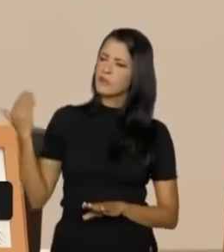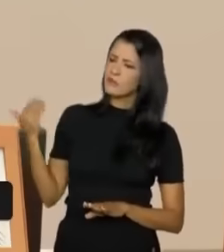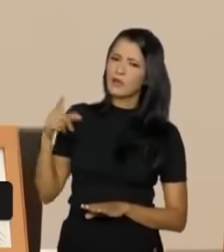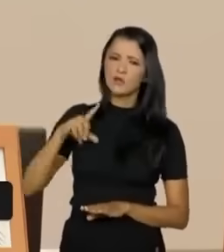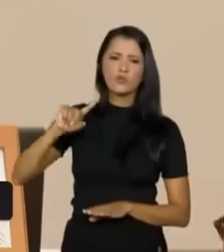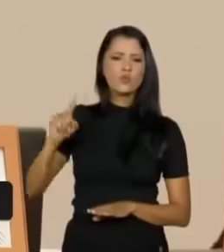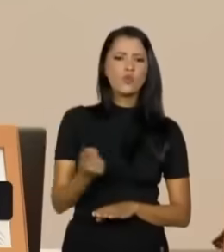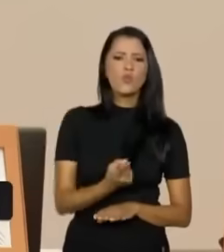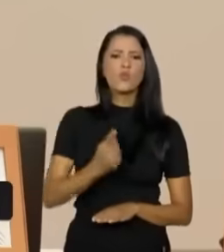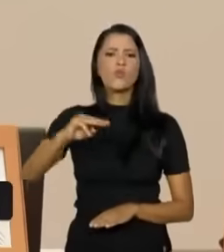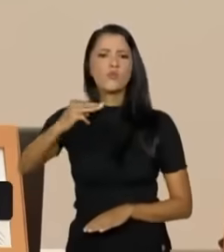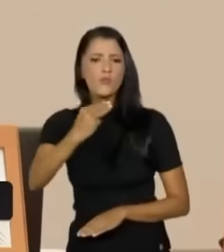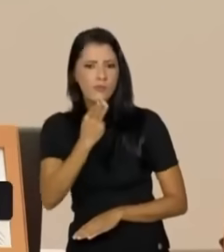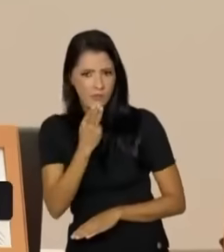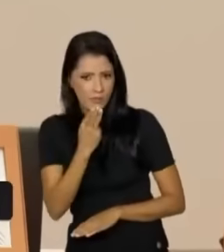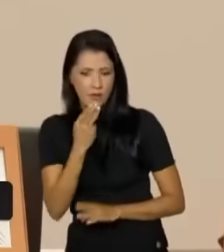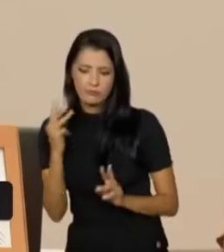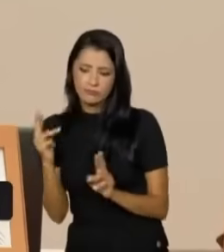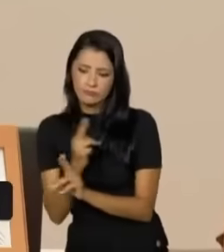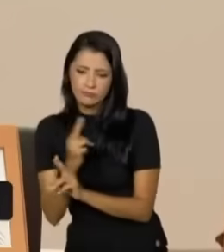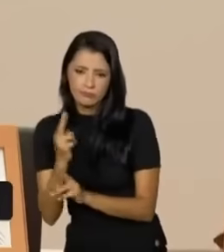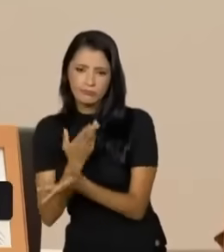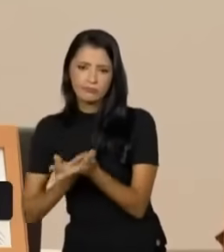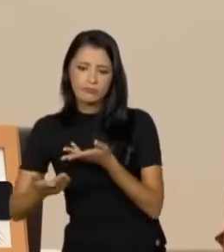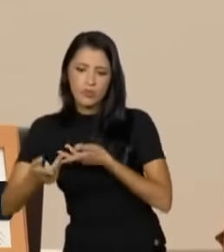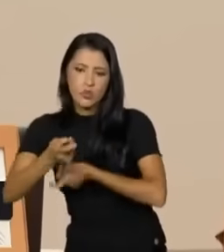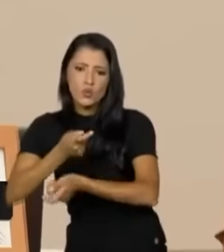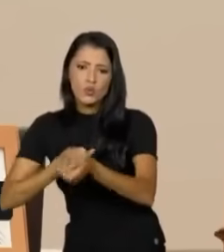1 bilhão a nossa relação comercial.